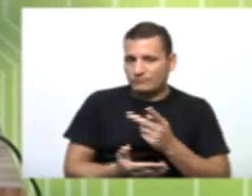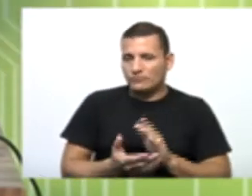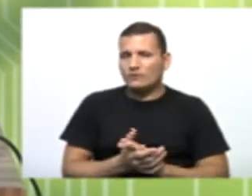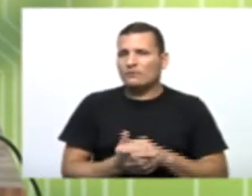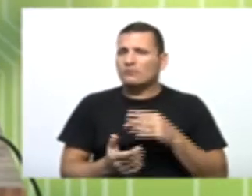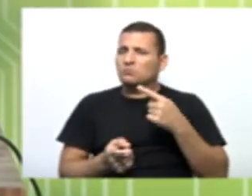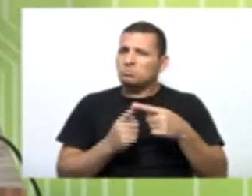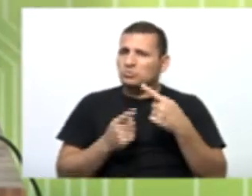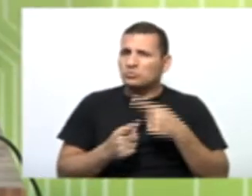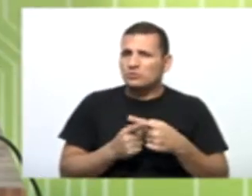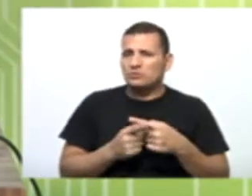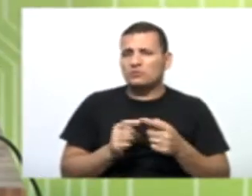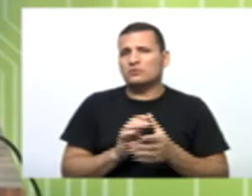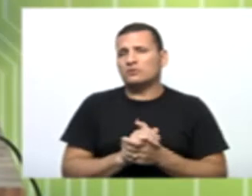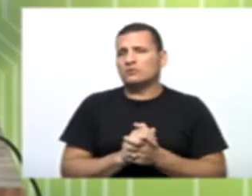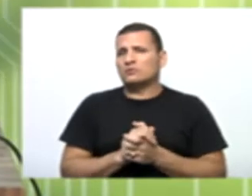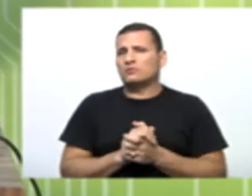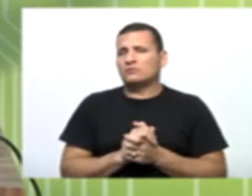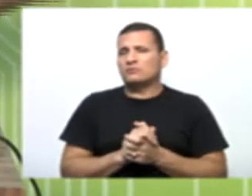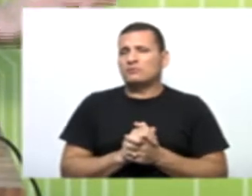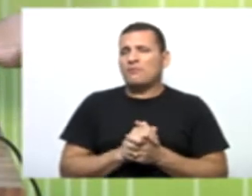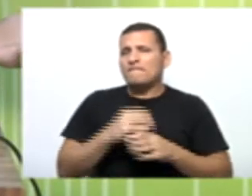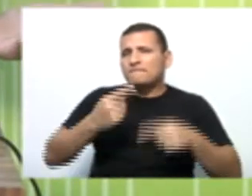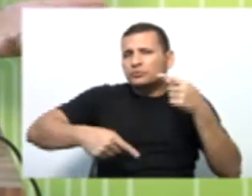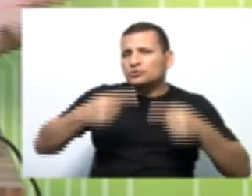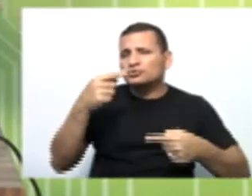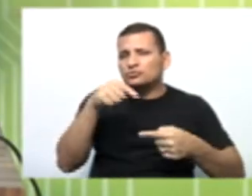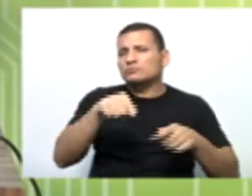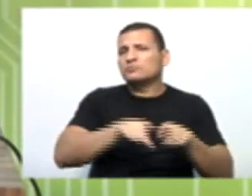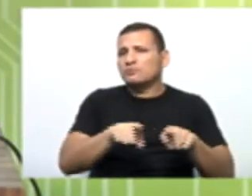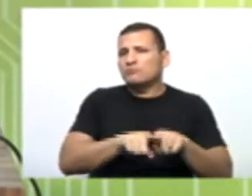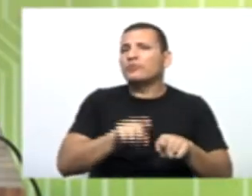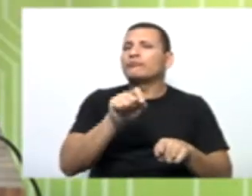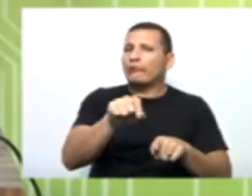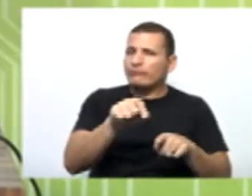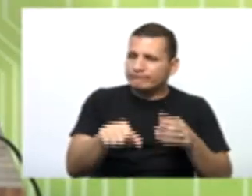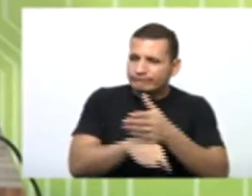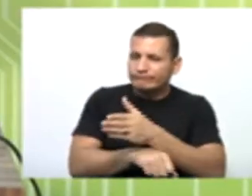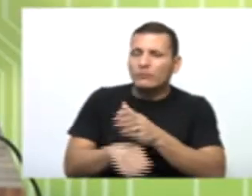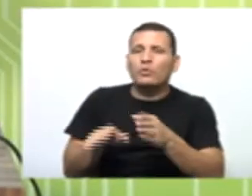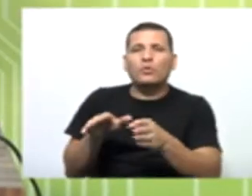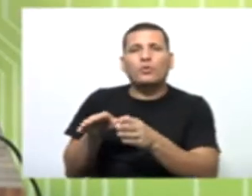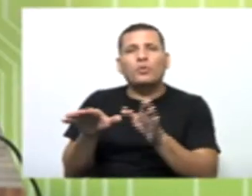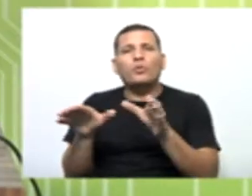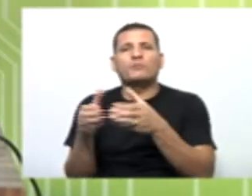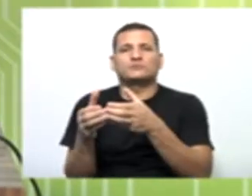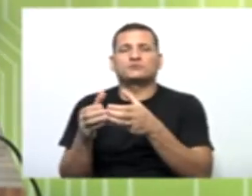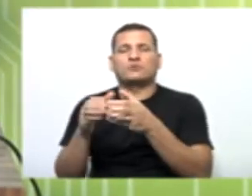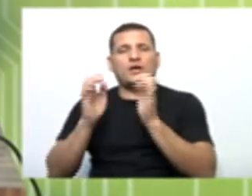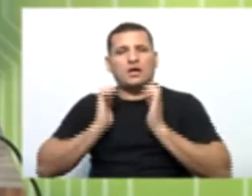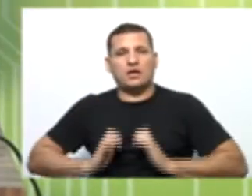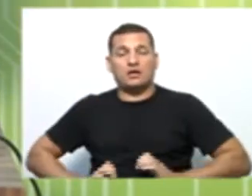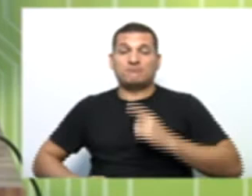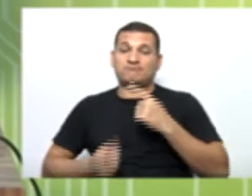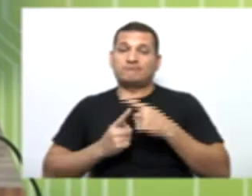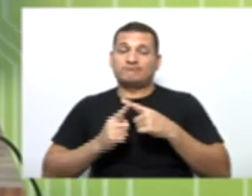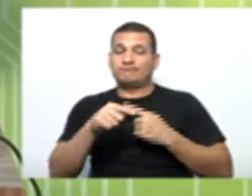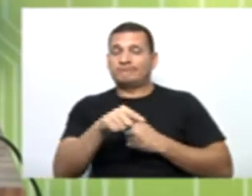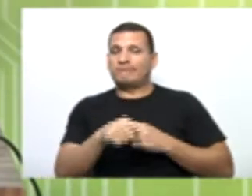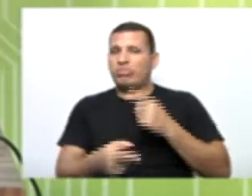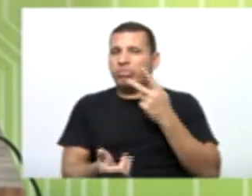determinado parlamentar foi encaminhado para a comissão de ética porque cometeu uma infração. Então nós ouvimos